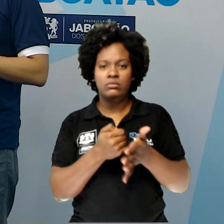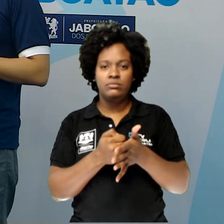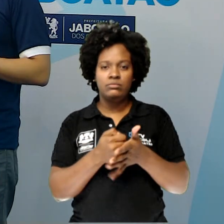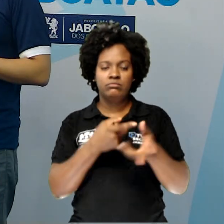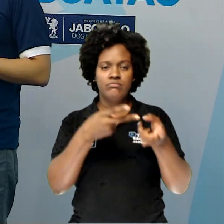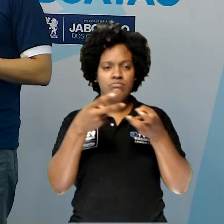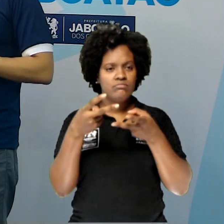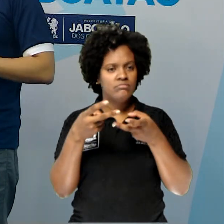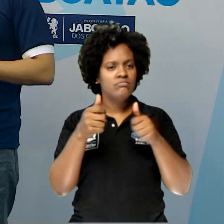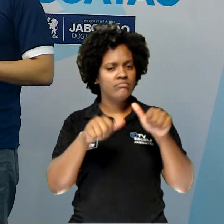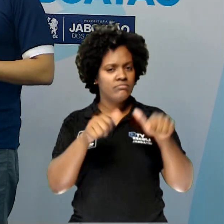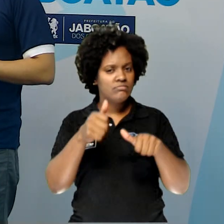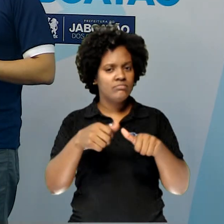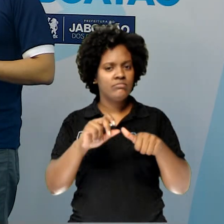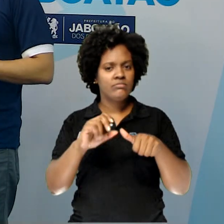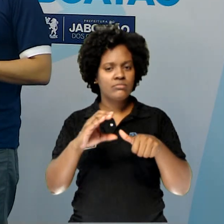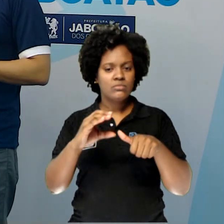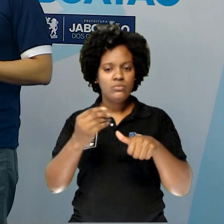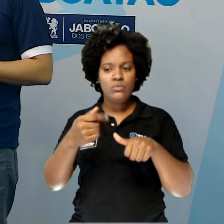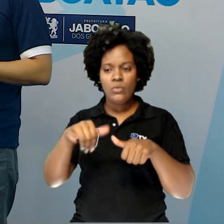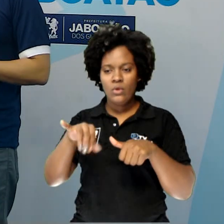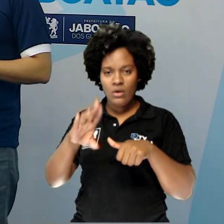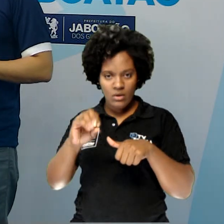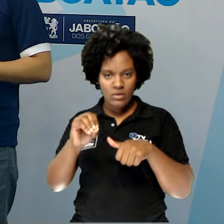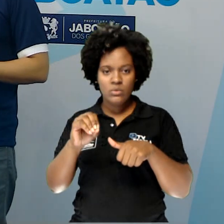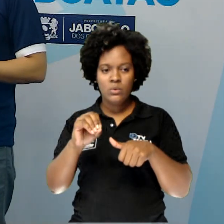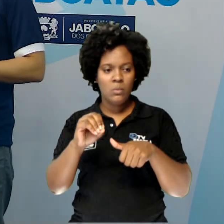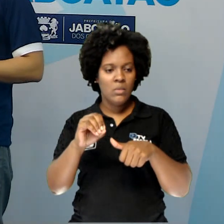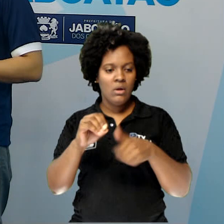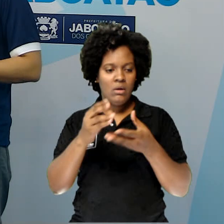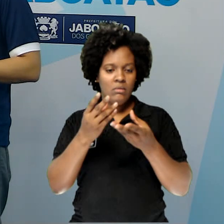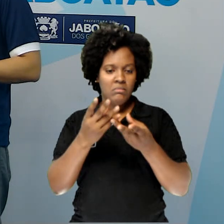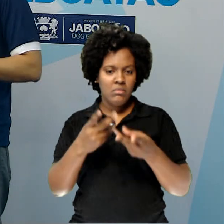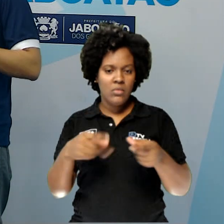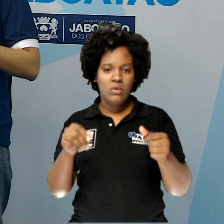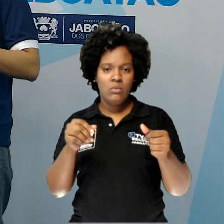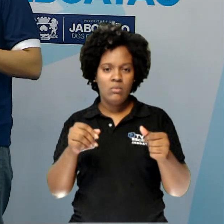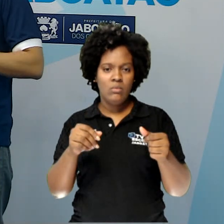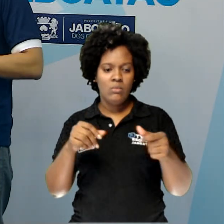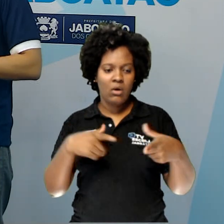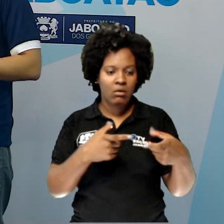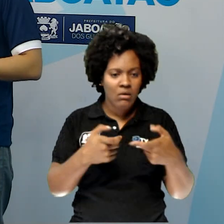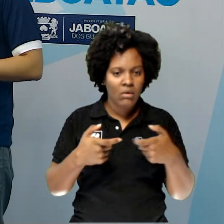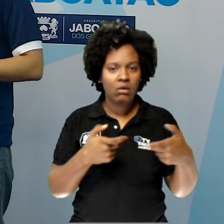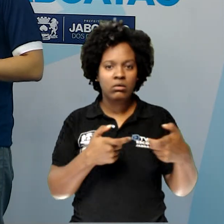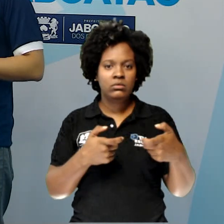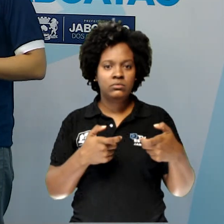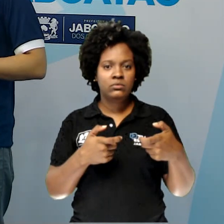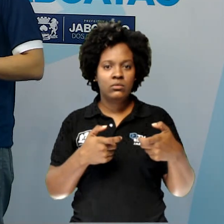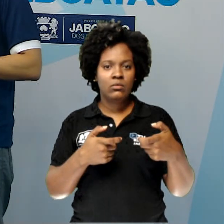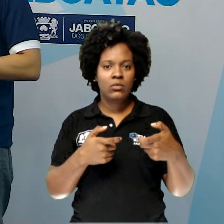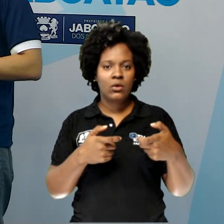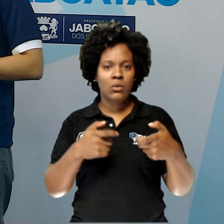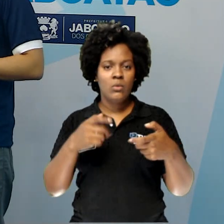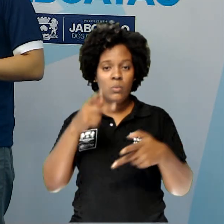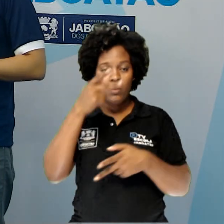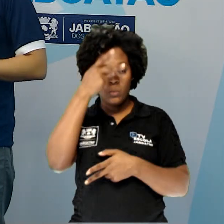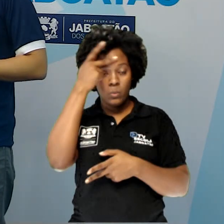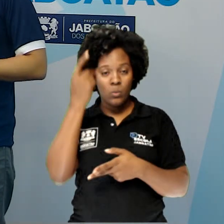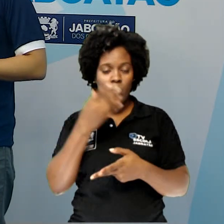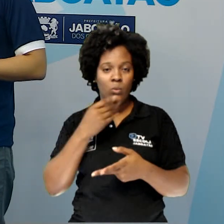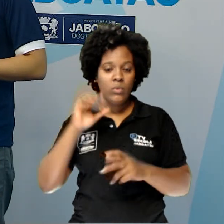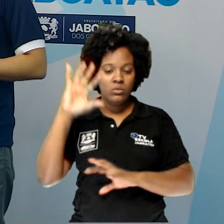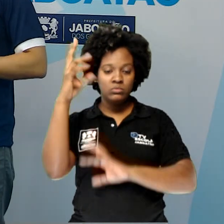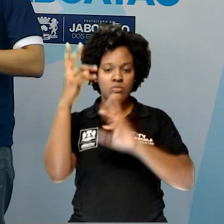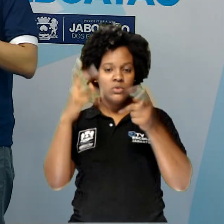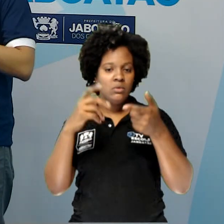Mendes não sobreviveu aos ataques. O ambientalista não cedeu aos constrangimentos. Letra D é a nossa